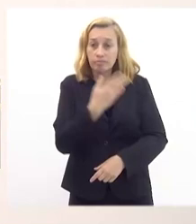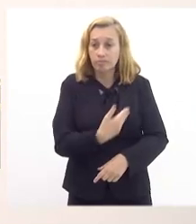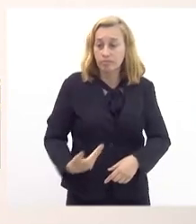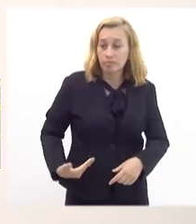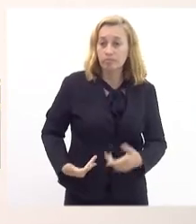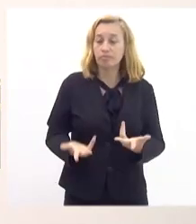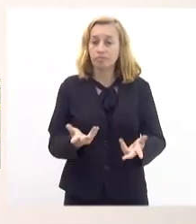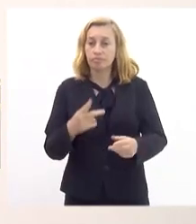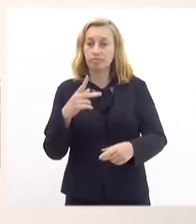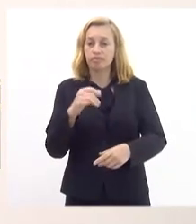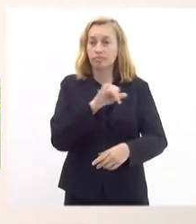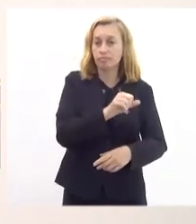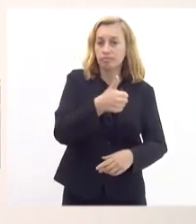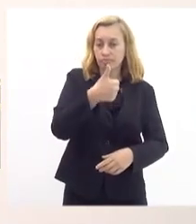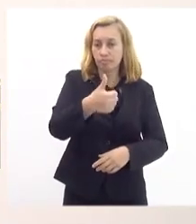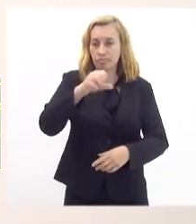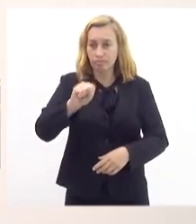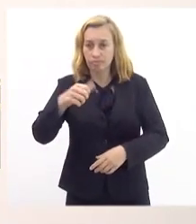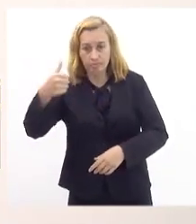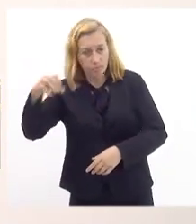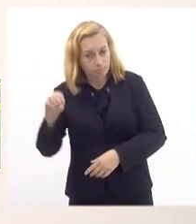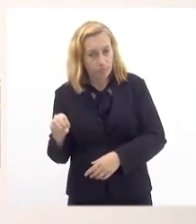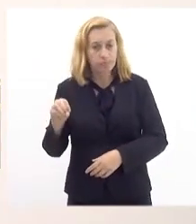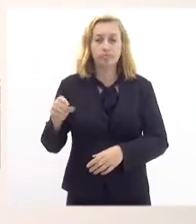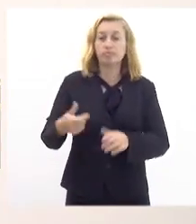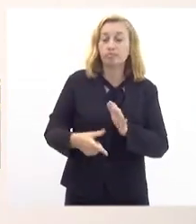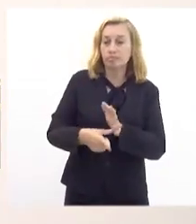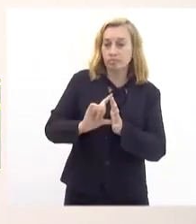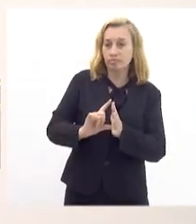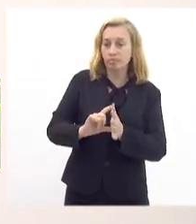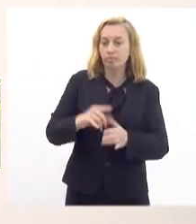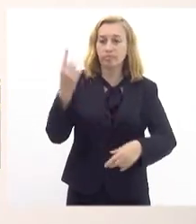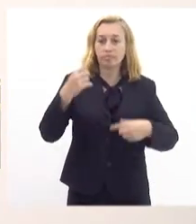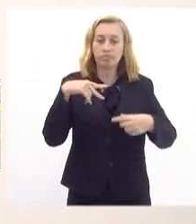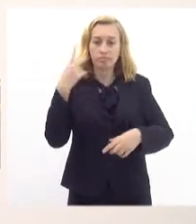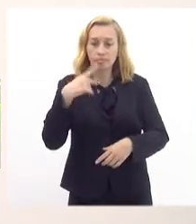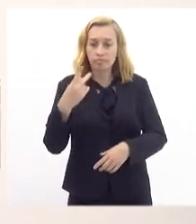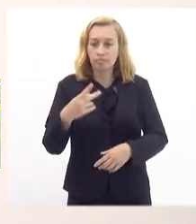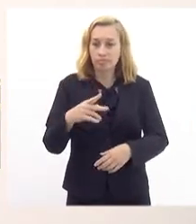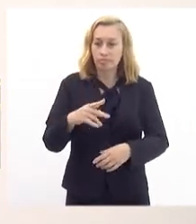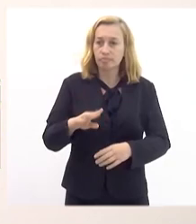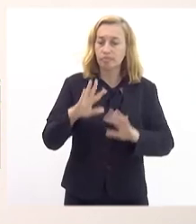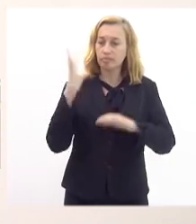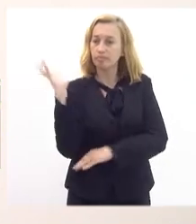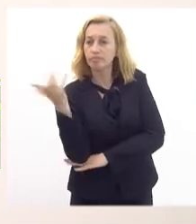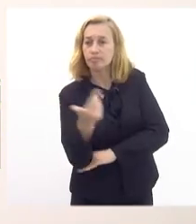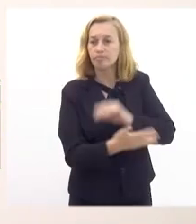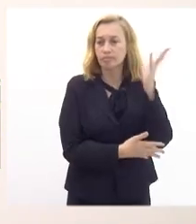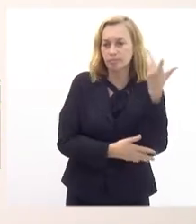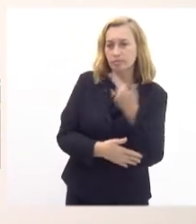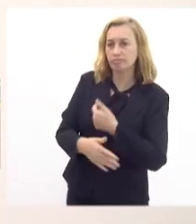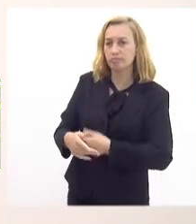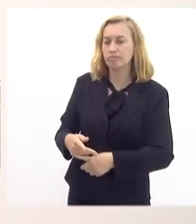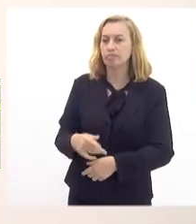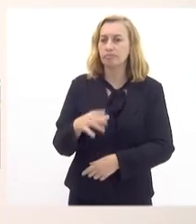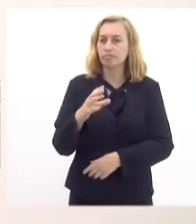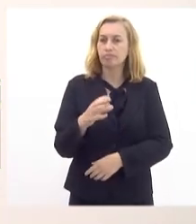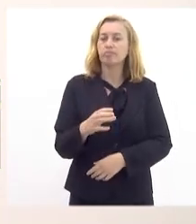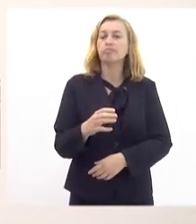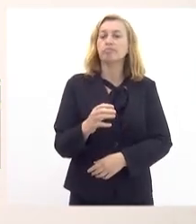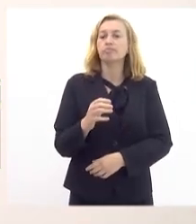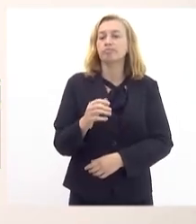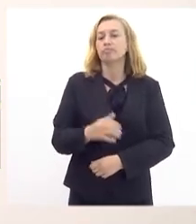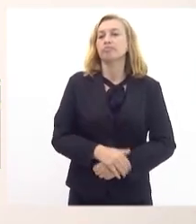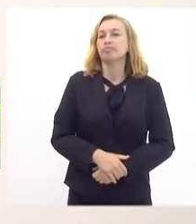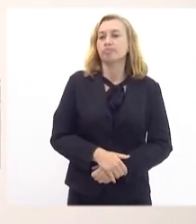recurso tomar 1980 antes da política nacional do meio ambiente né e os pescadores artesanais que a população que são os